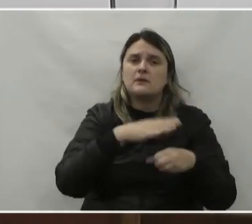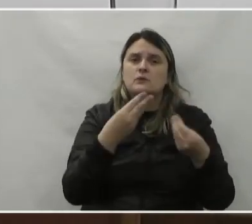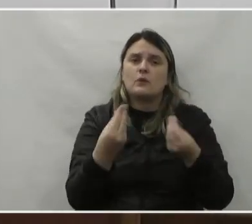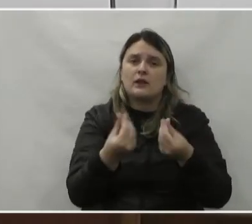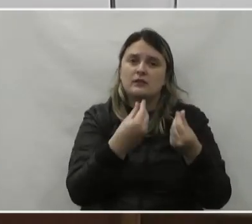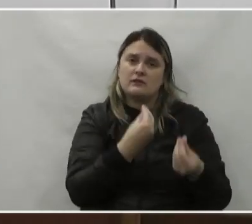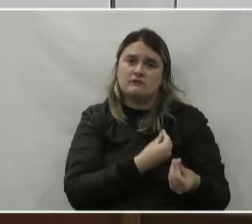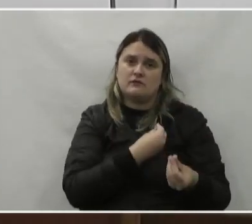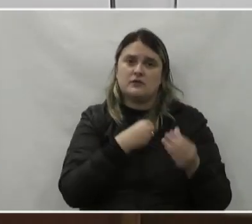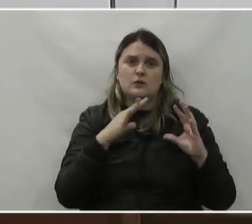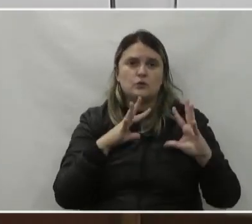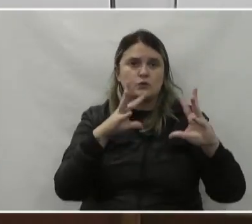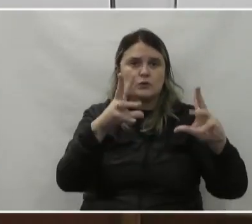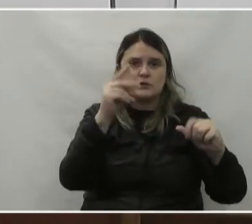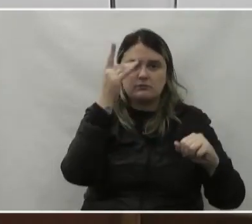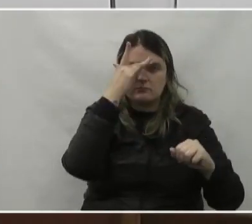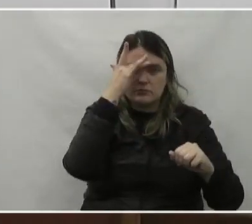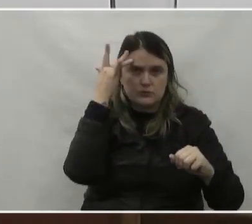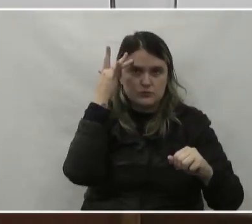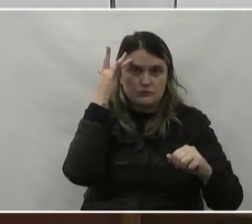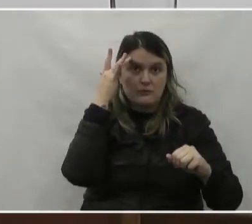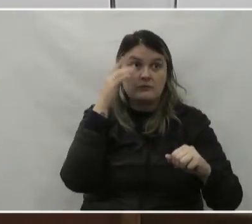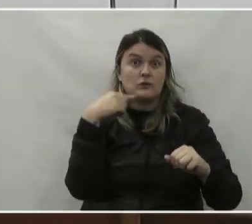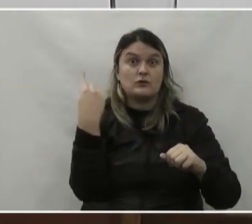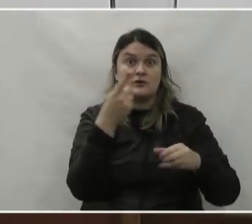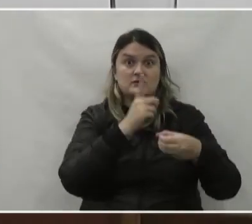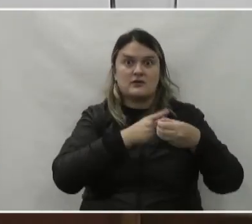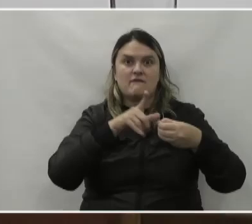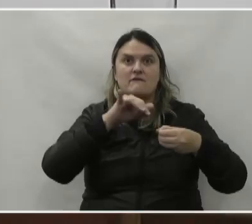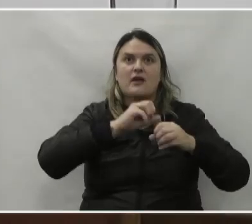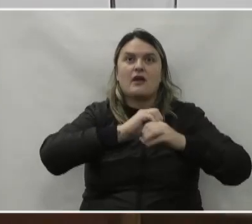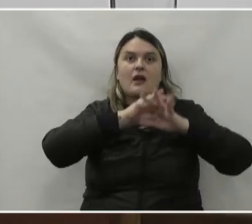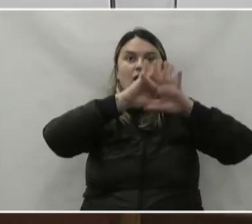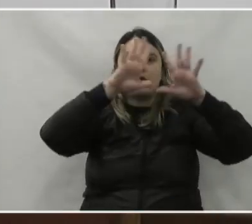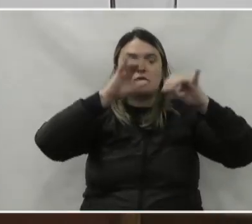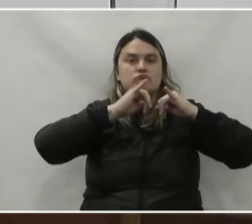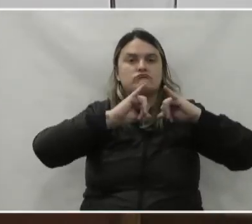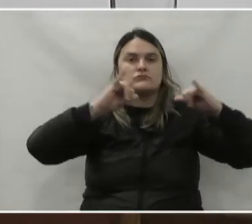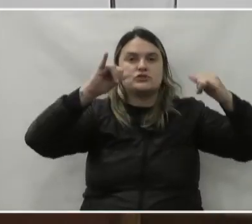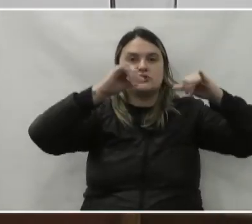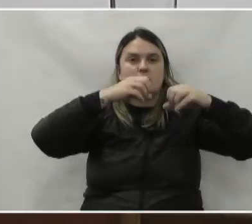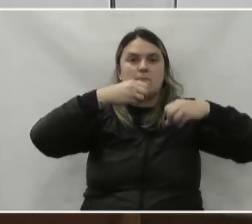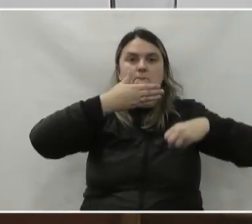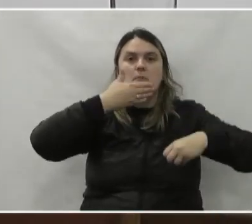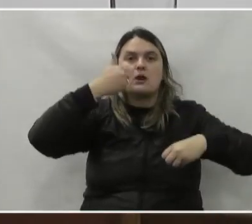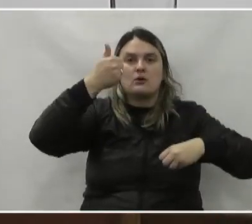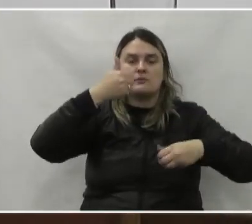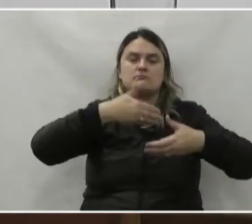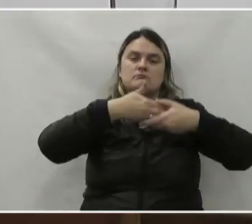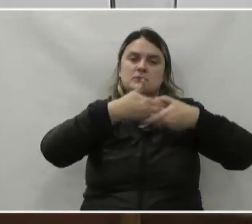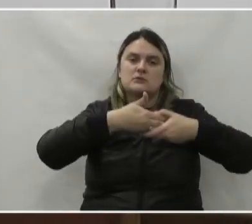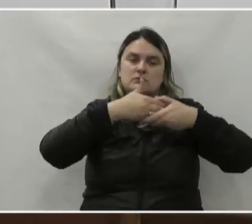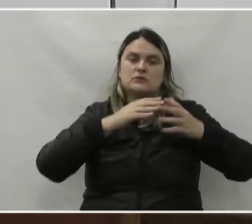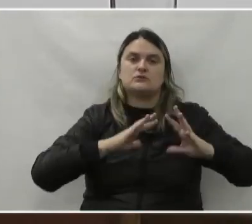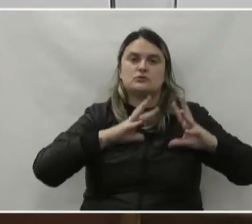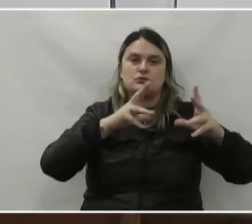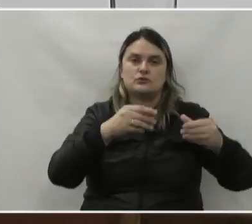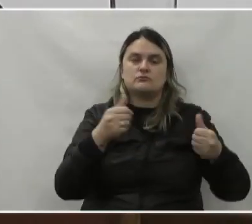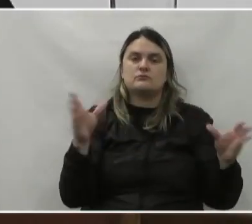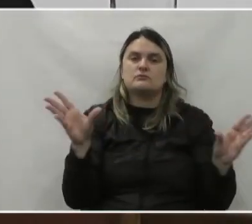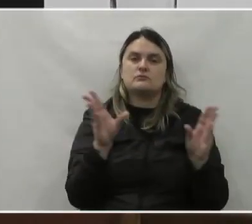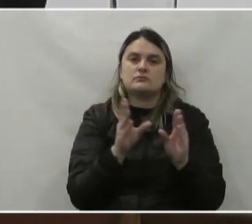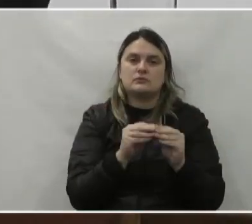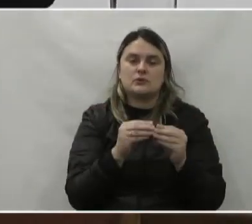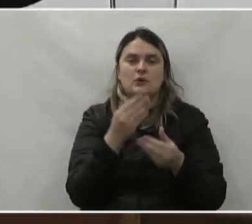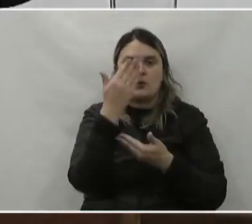todos os munícipes, e tirará de uma vez por todas, né, a nossa cidade da escuridão. Então, parabéns a todos, seria isso